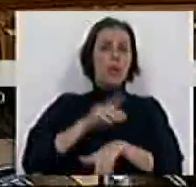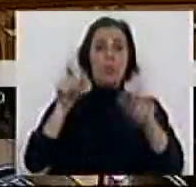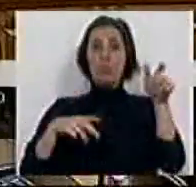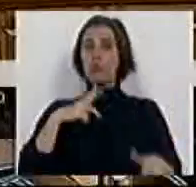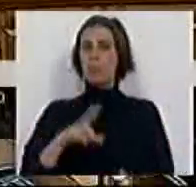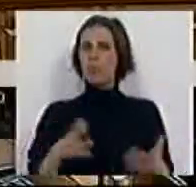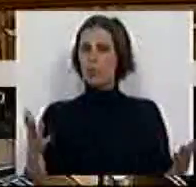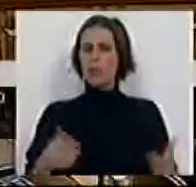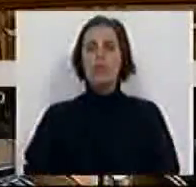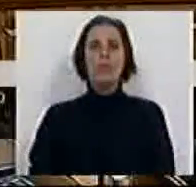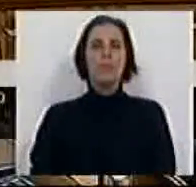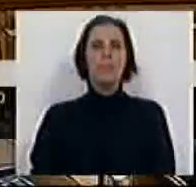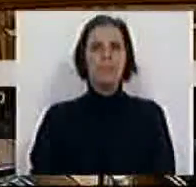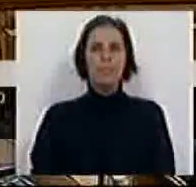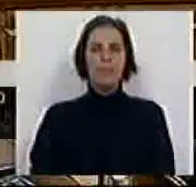portugueses?